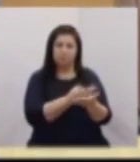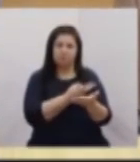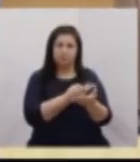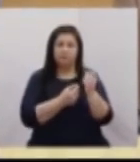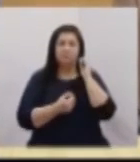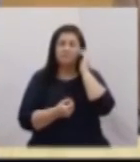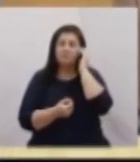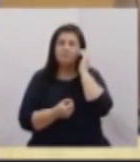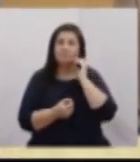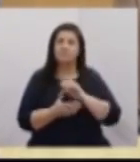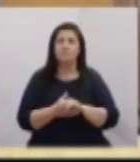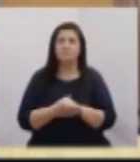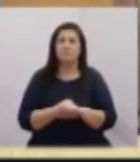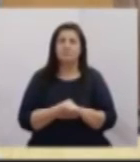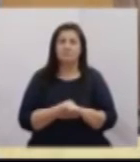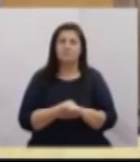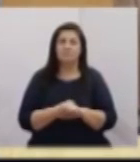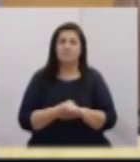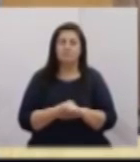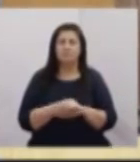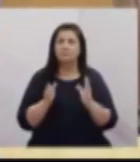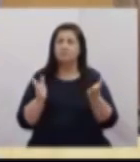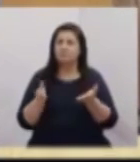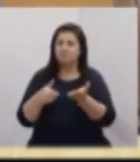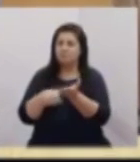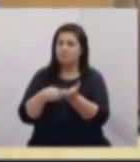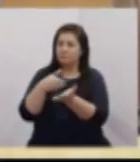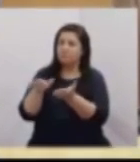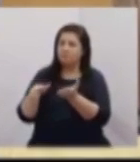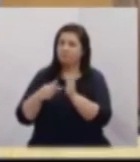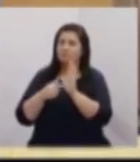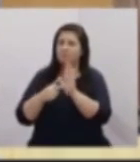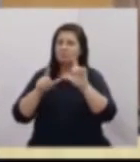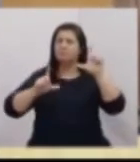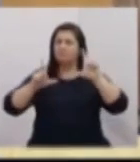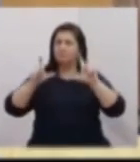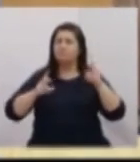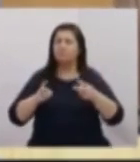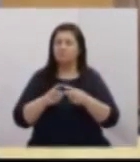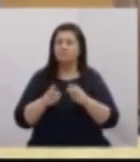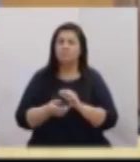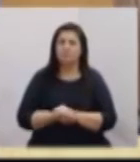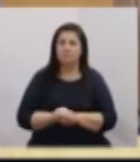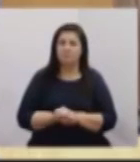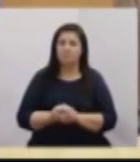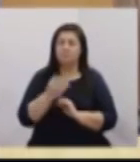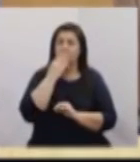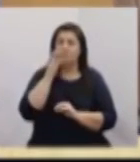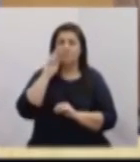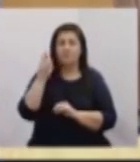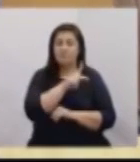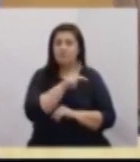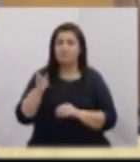em 2/10/2019, e já tenha sido apresentado tal problema na TV Câmara. Requer a excelentíssimo senhor presidente